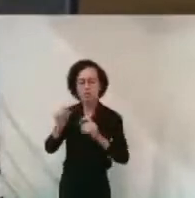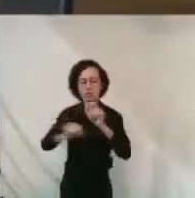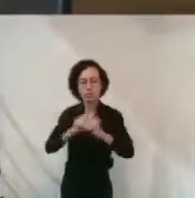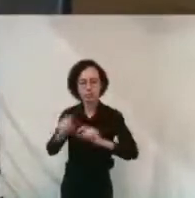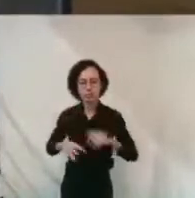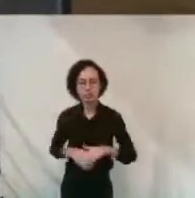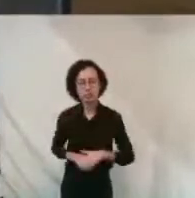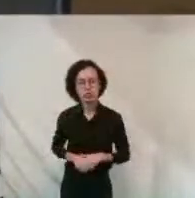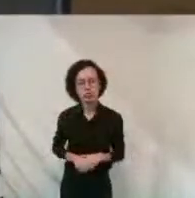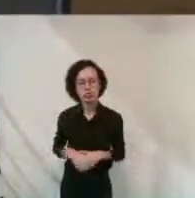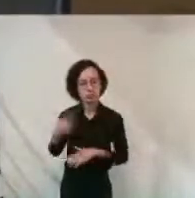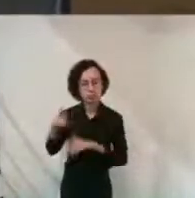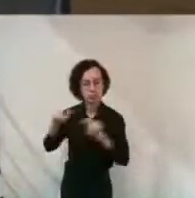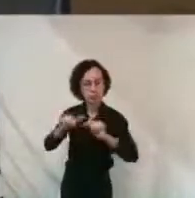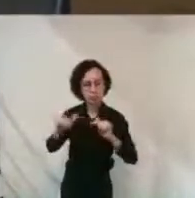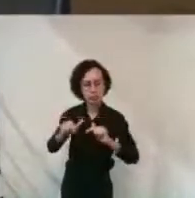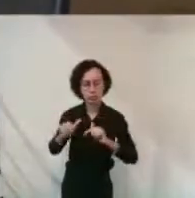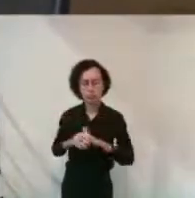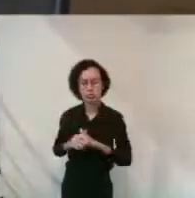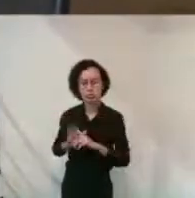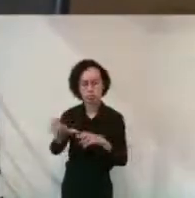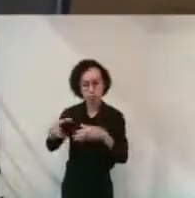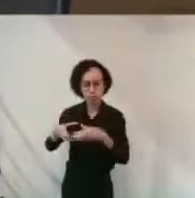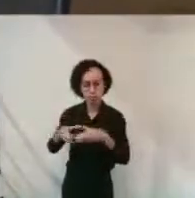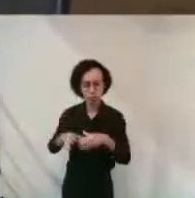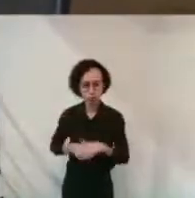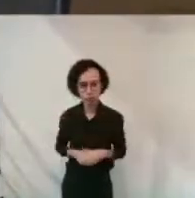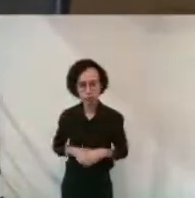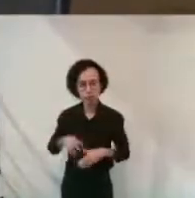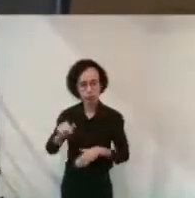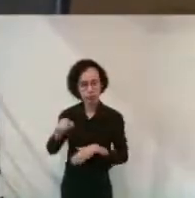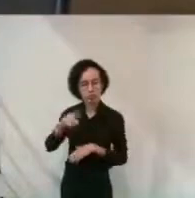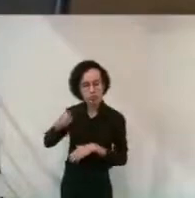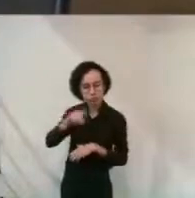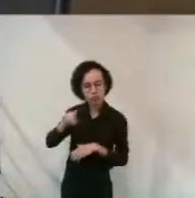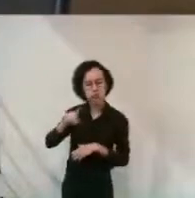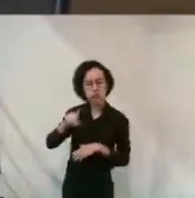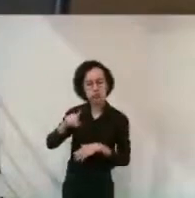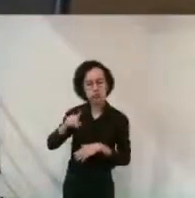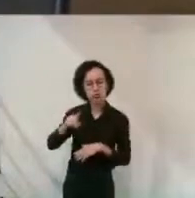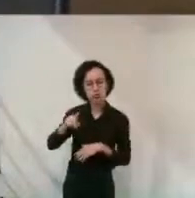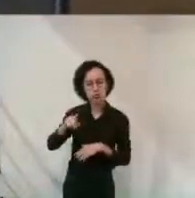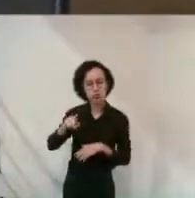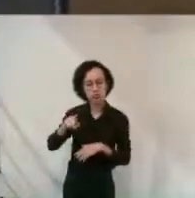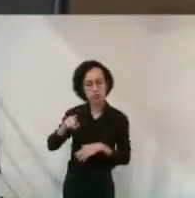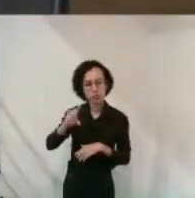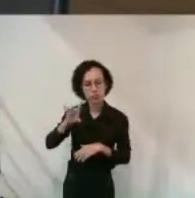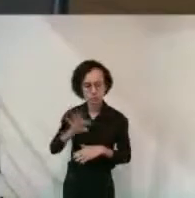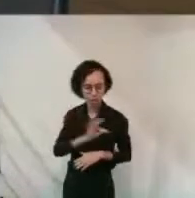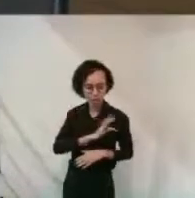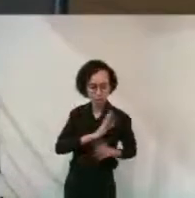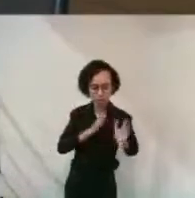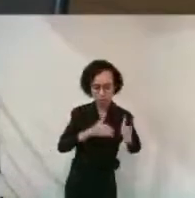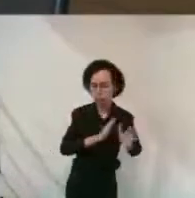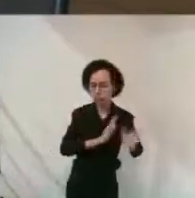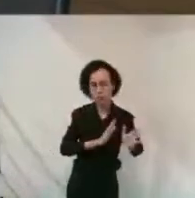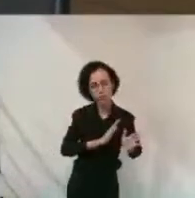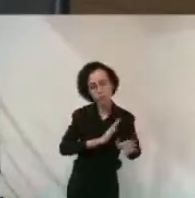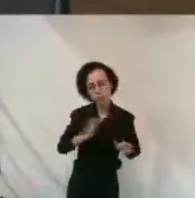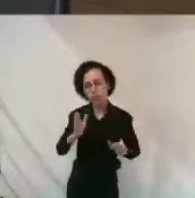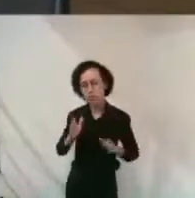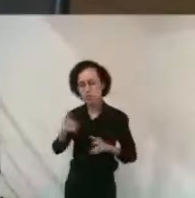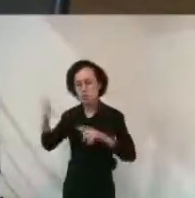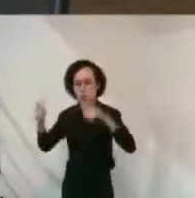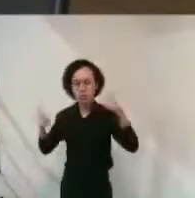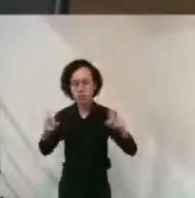doutora Cristiane, no seu trabalho, no trabalho da equipe, é que vocês saíram só da parte técnica. Vocês buscaram a